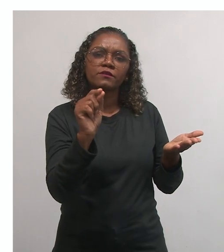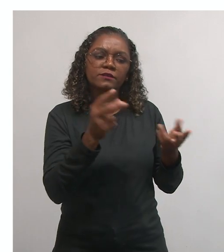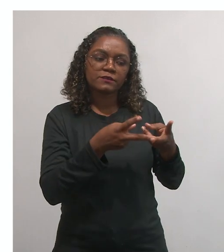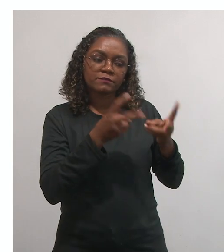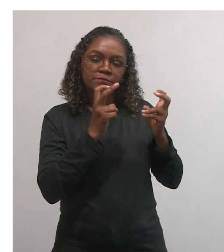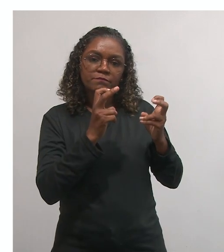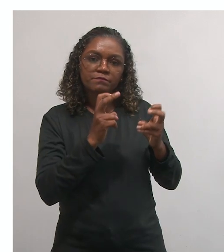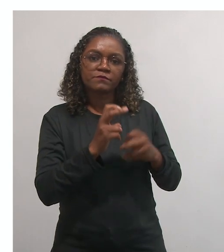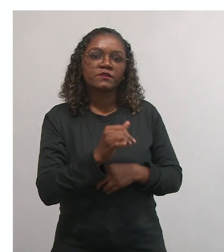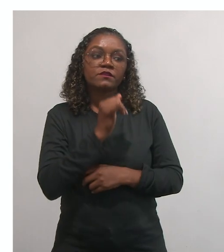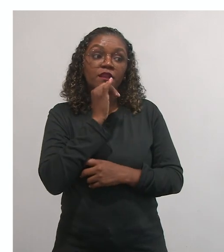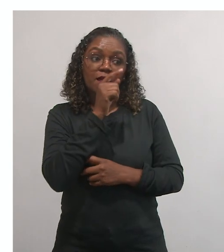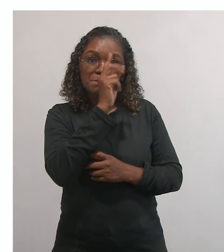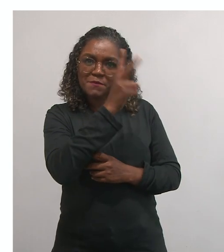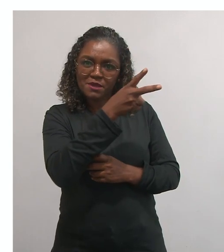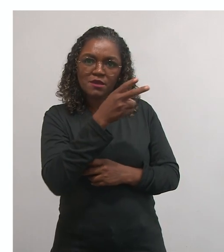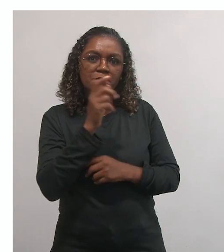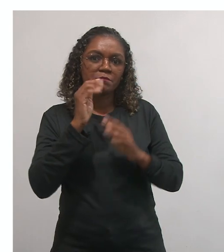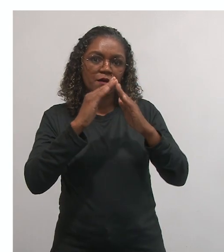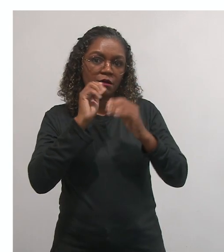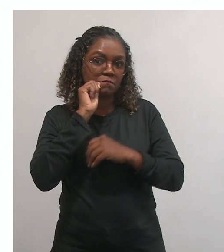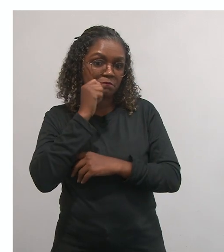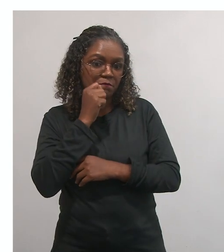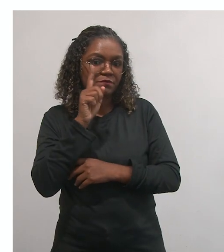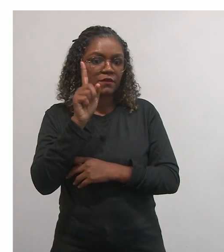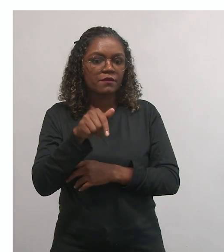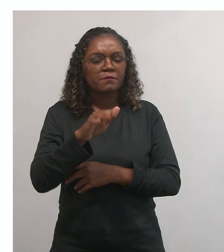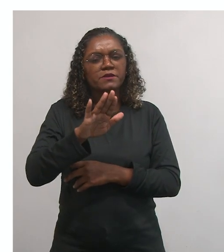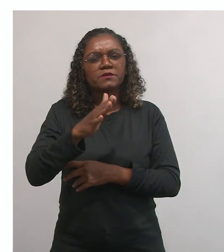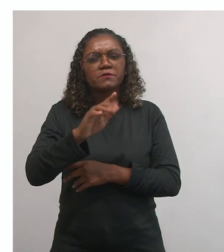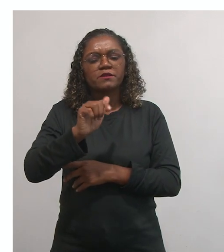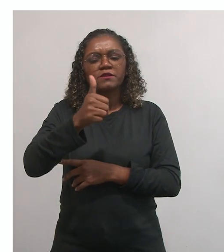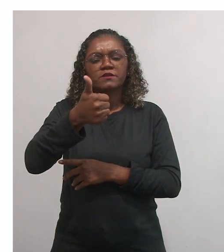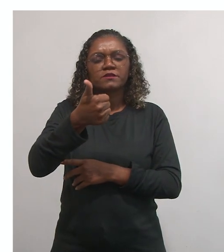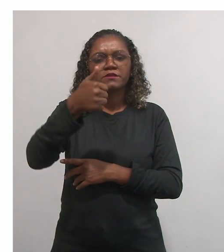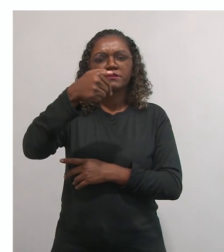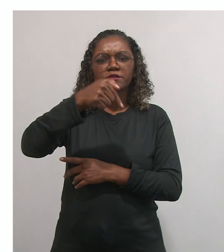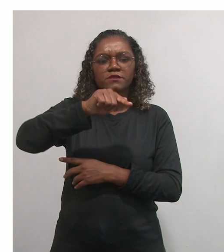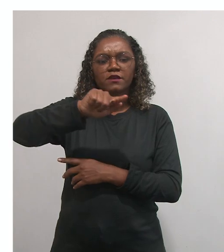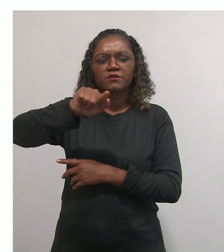fixos dessa padaria mensais é de